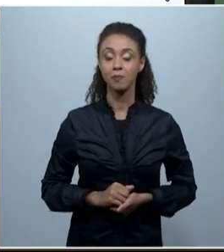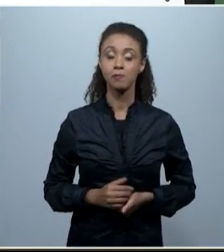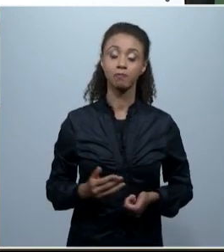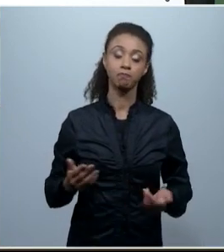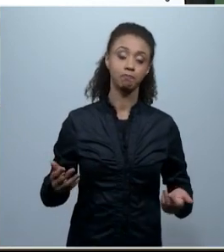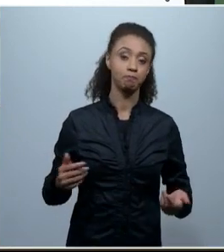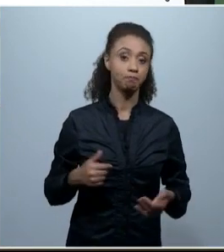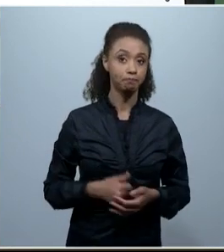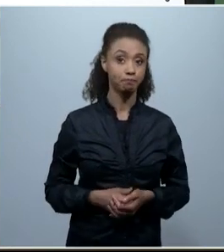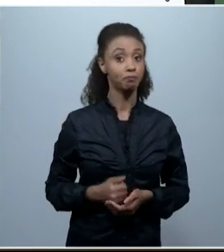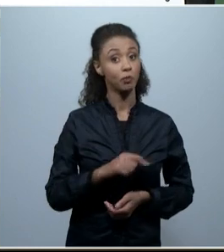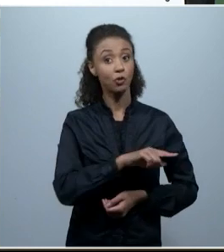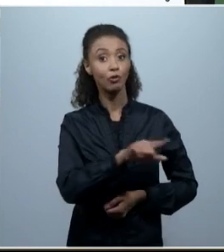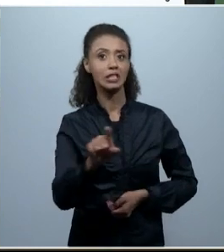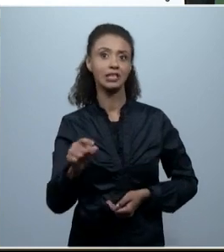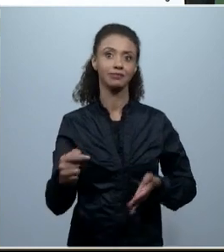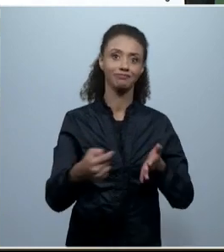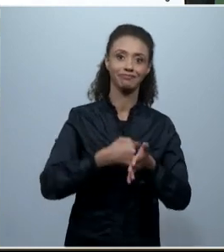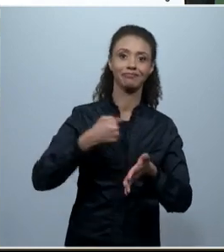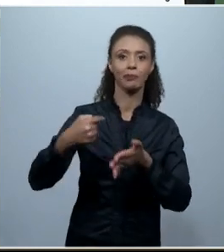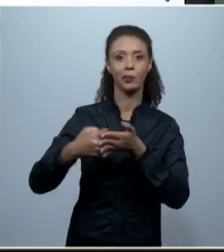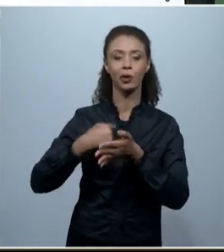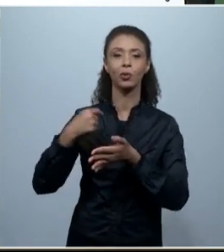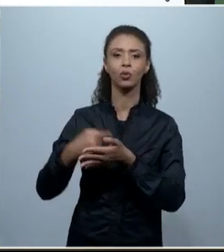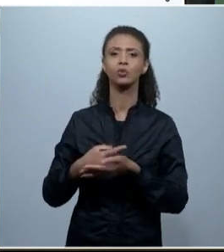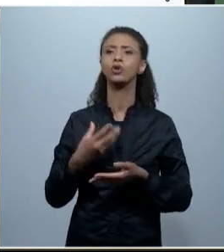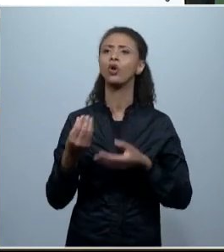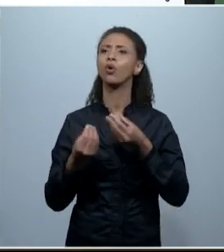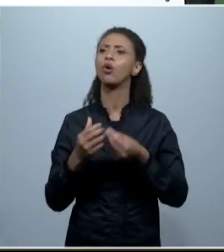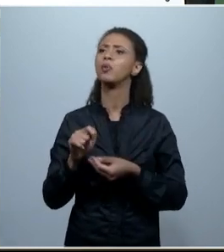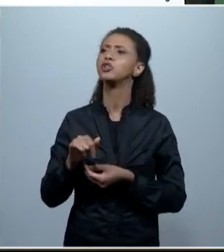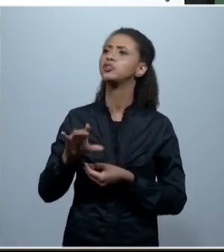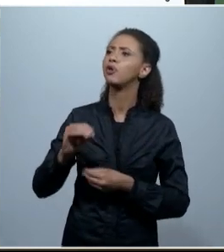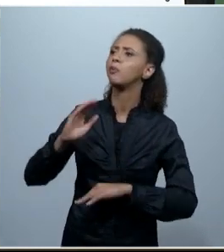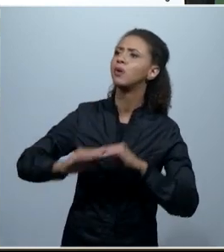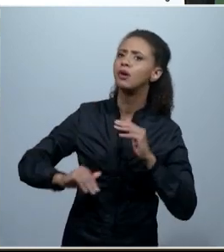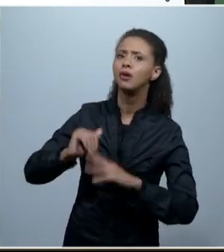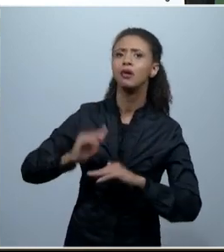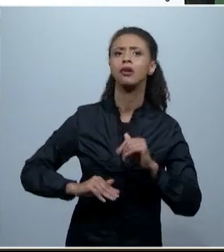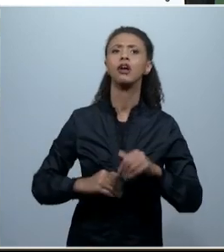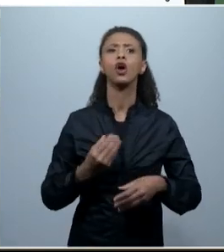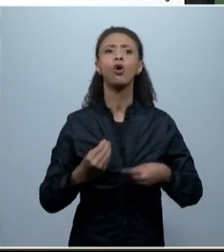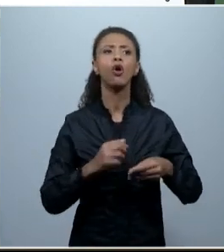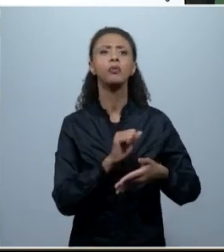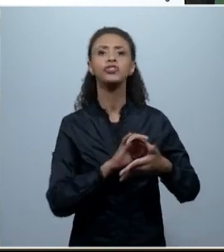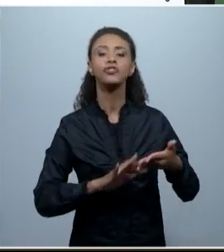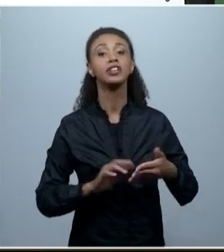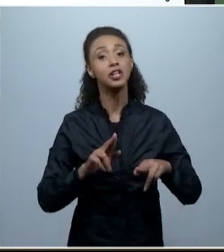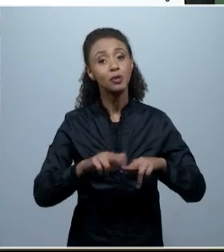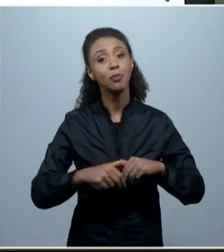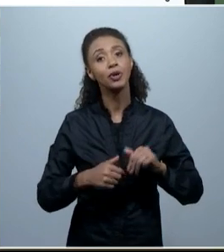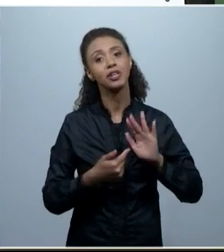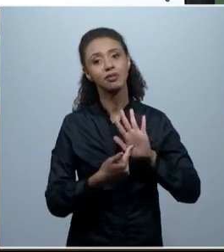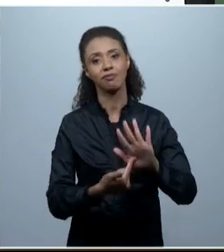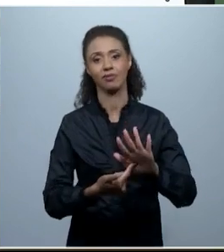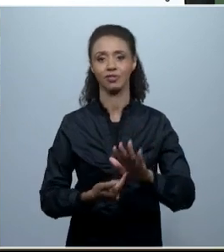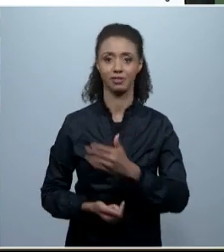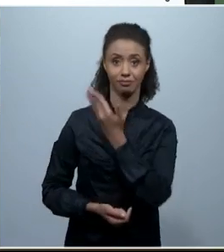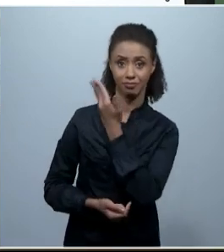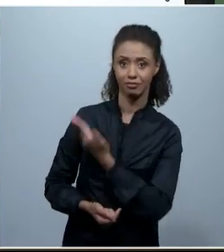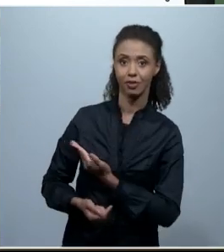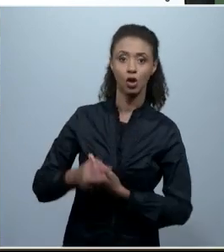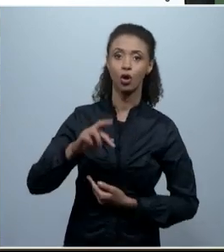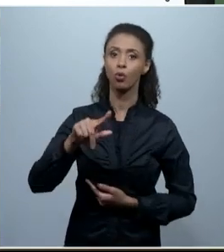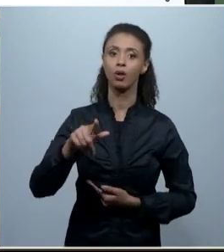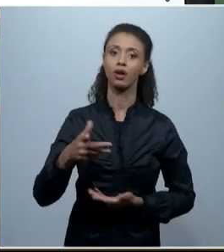para essa pergunta de vocês não é como que aplica os axiomas como que as obras exercícios é por isso que eu estou apresentando estes exercícios não por